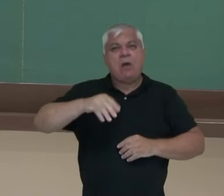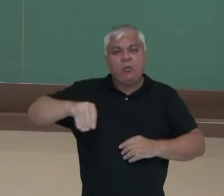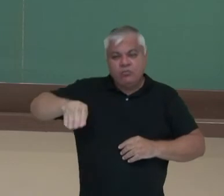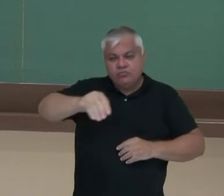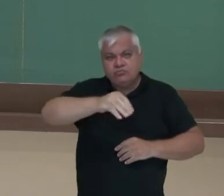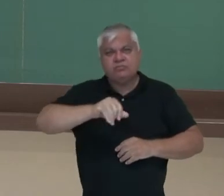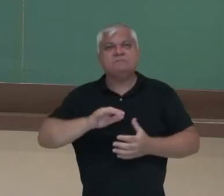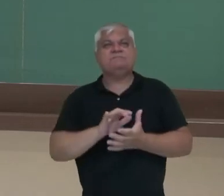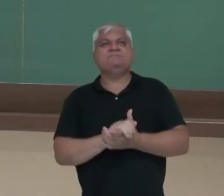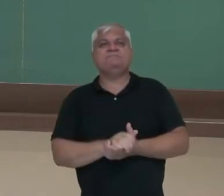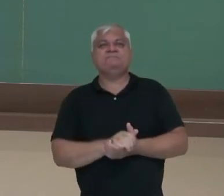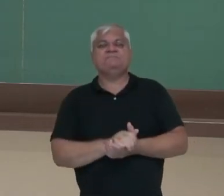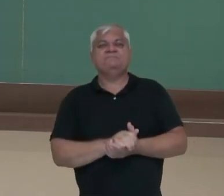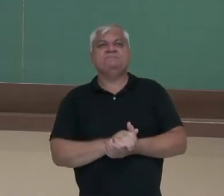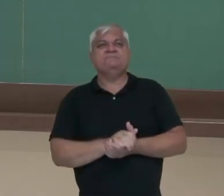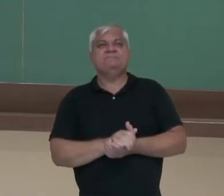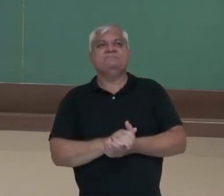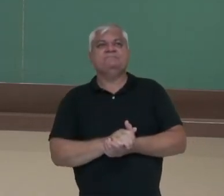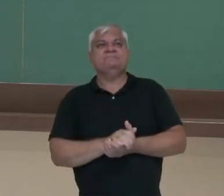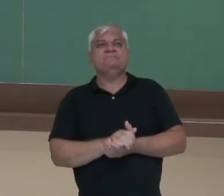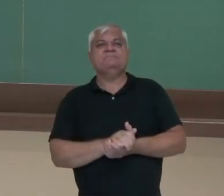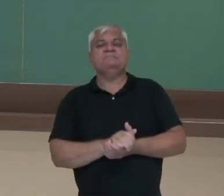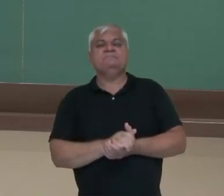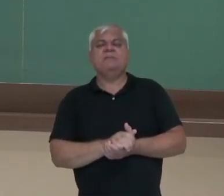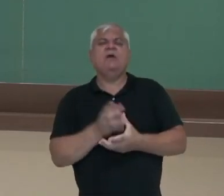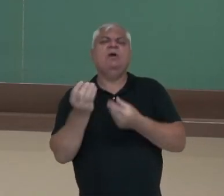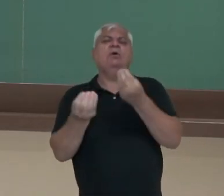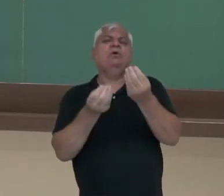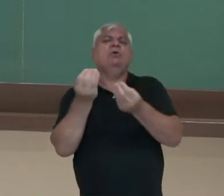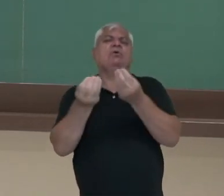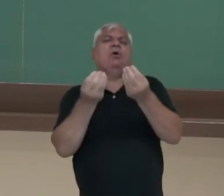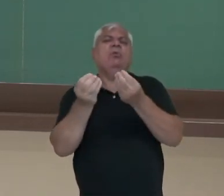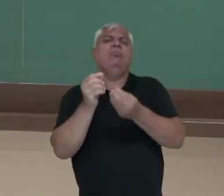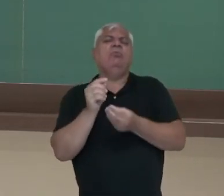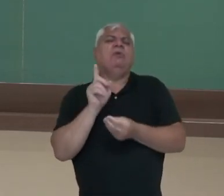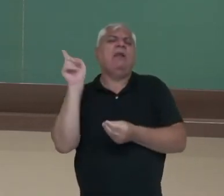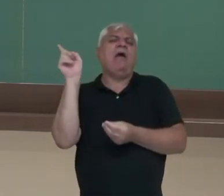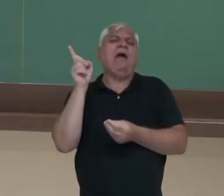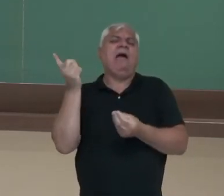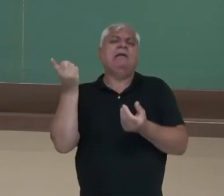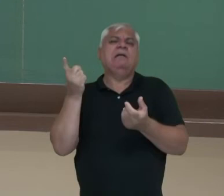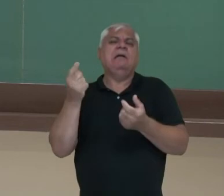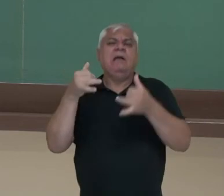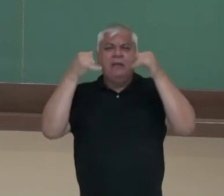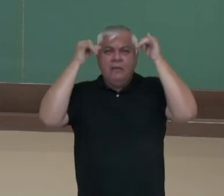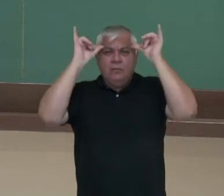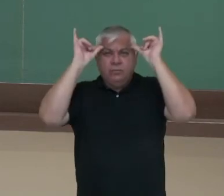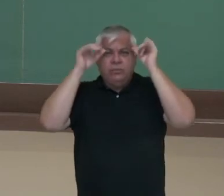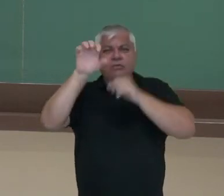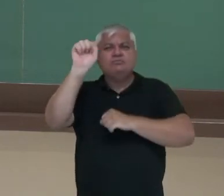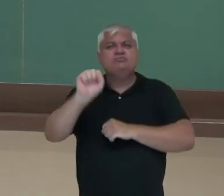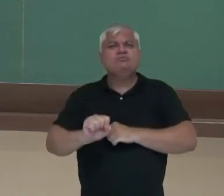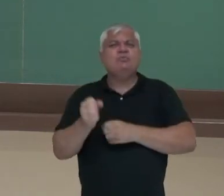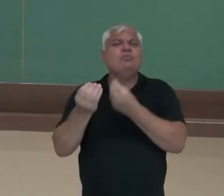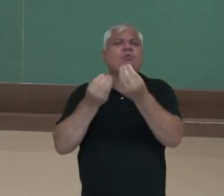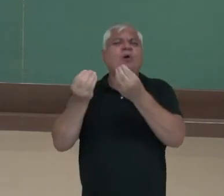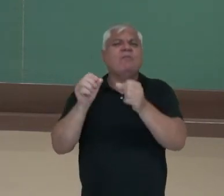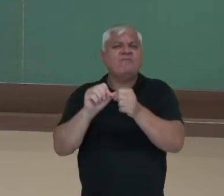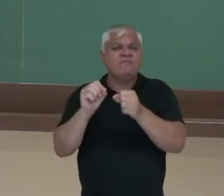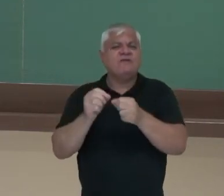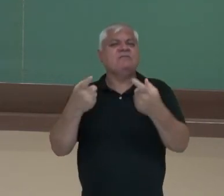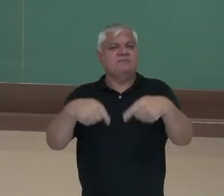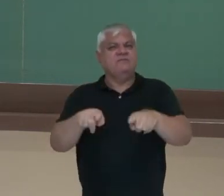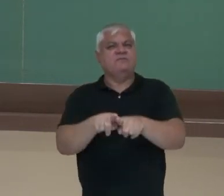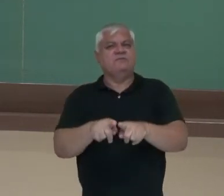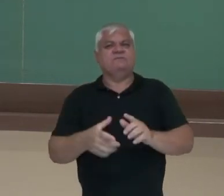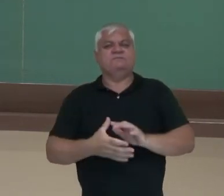de sol. Última perguntinha: explique como era realizada a pecuária na região sul do Brasil colonial. Daqui a pouquinho nós